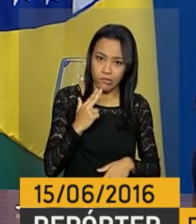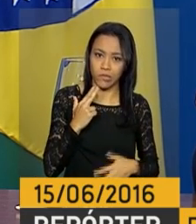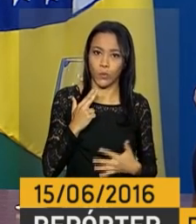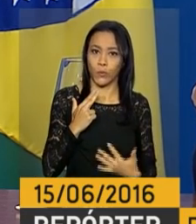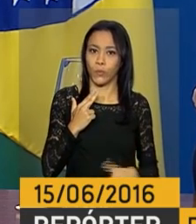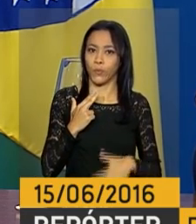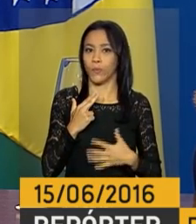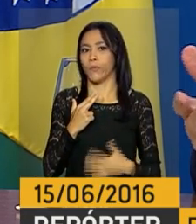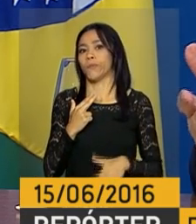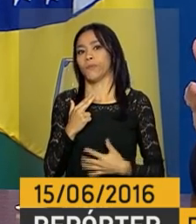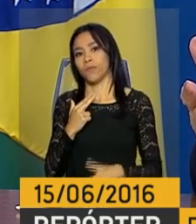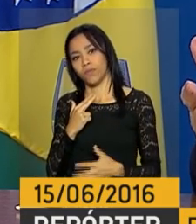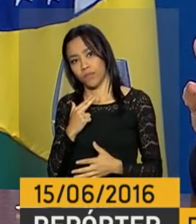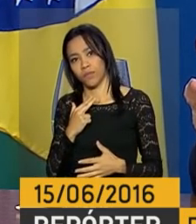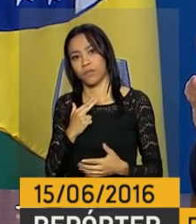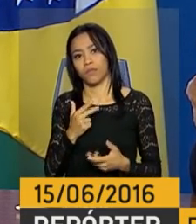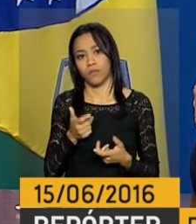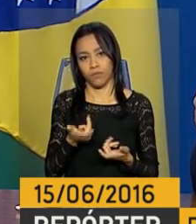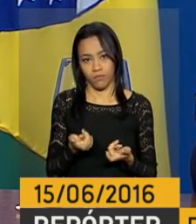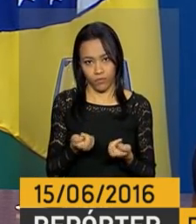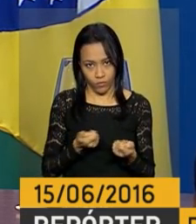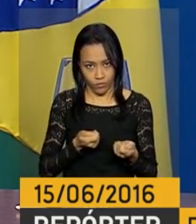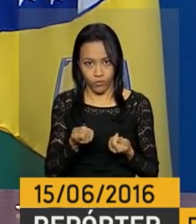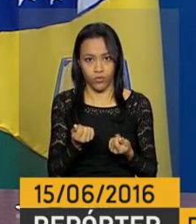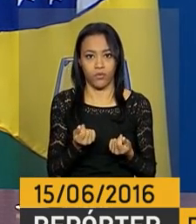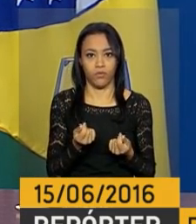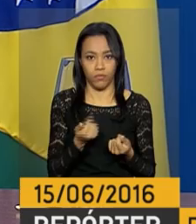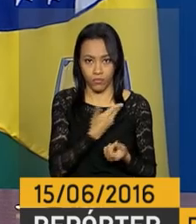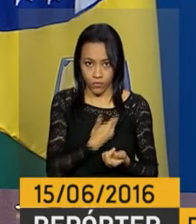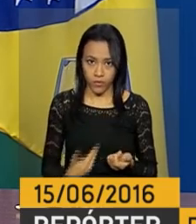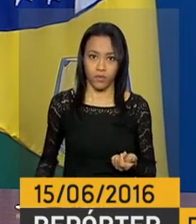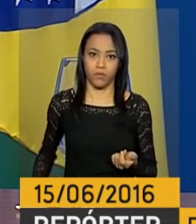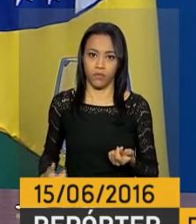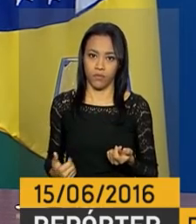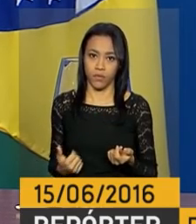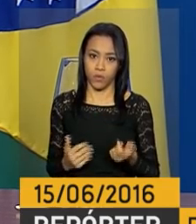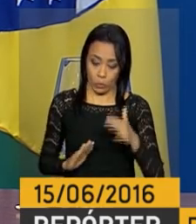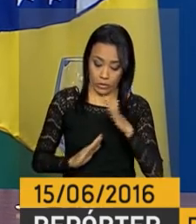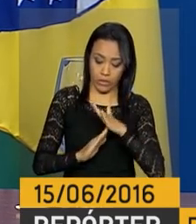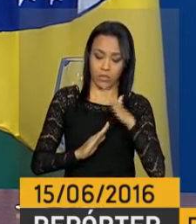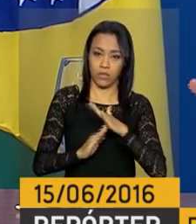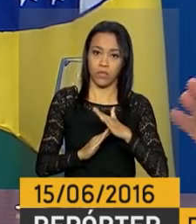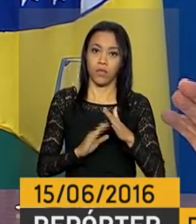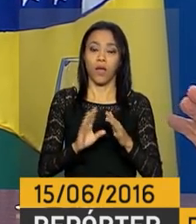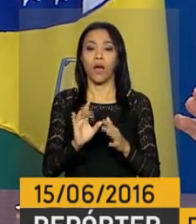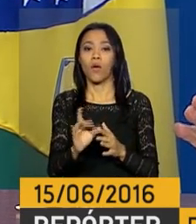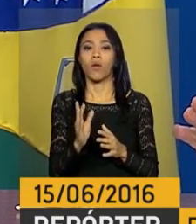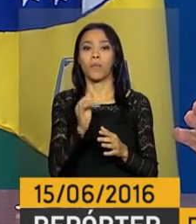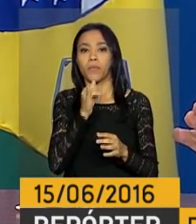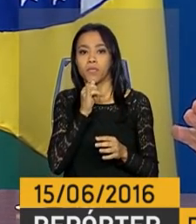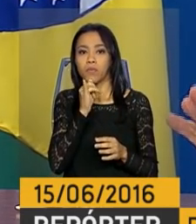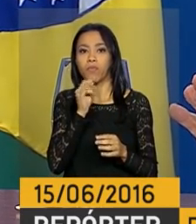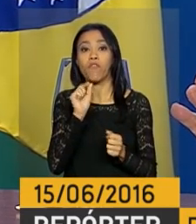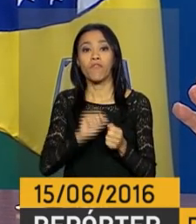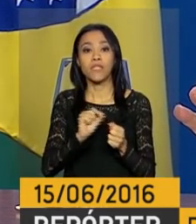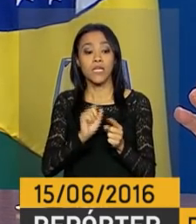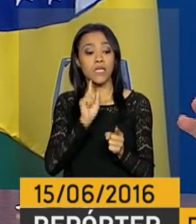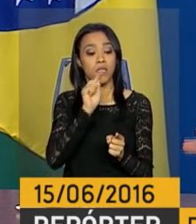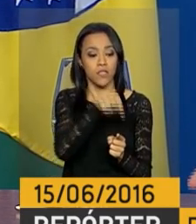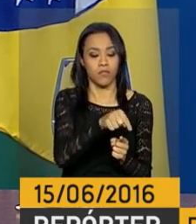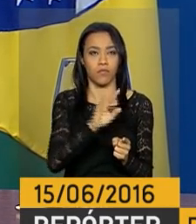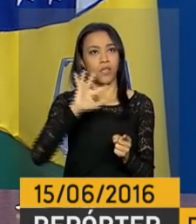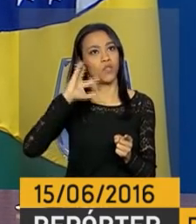análise, né? Não há dúvida. Eh, só que ao invés de fazer apenas as coisas pontuais que são